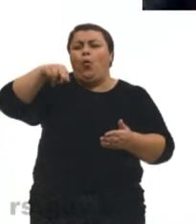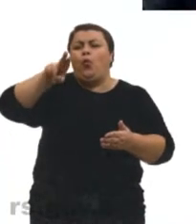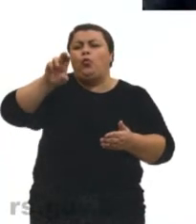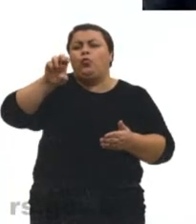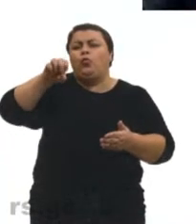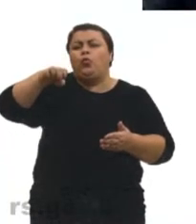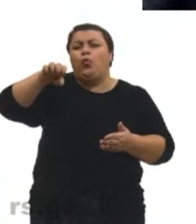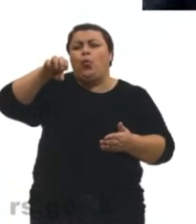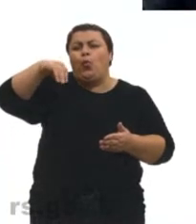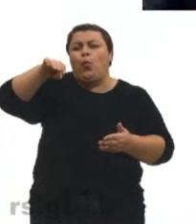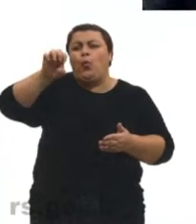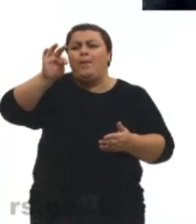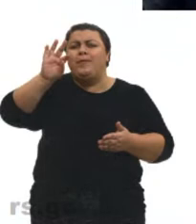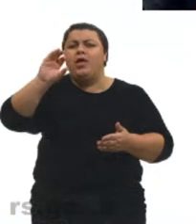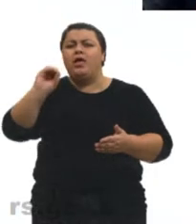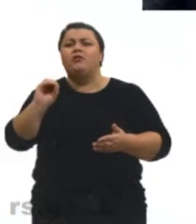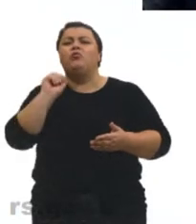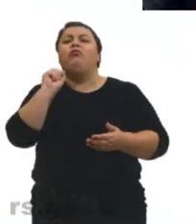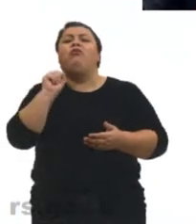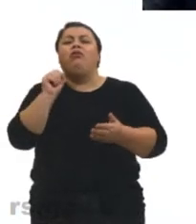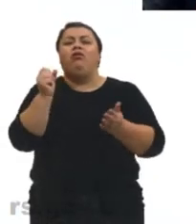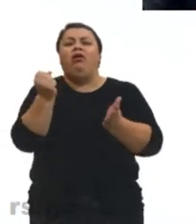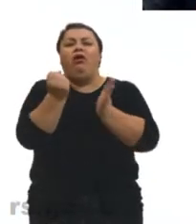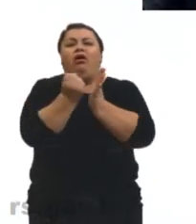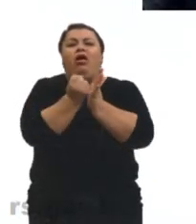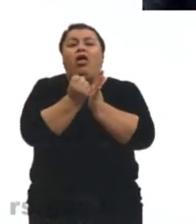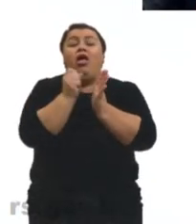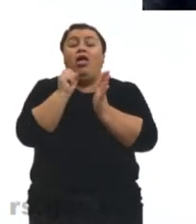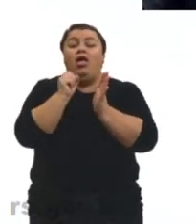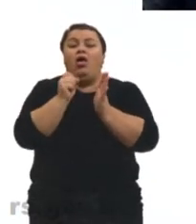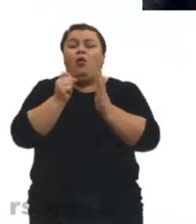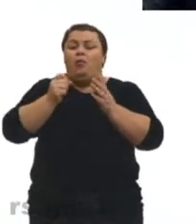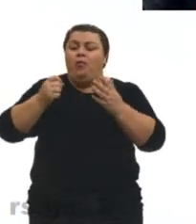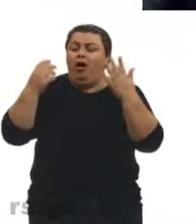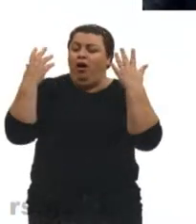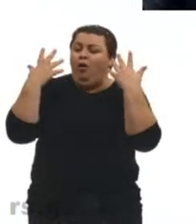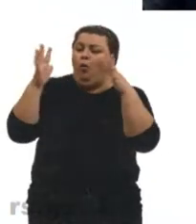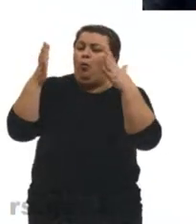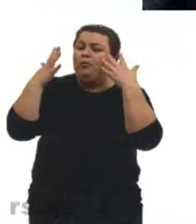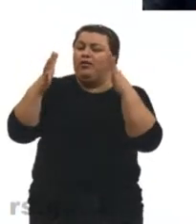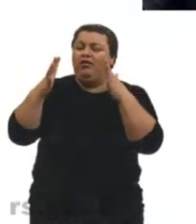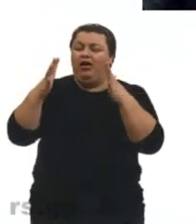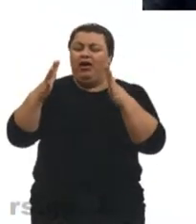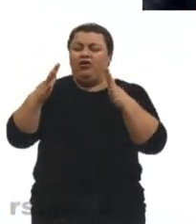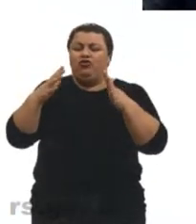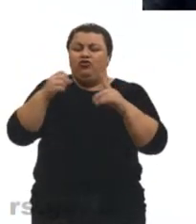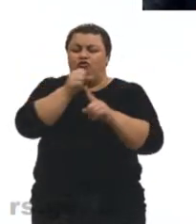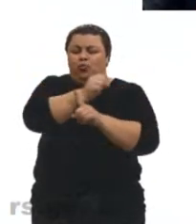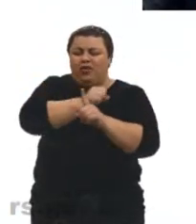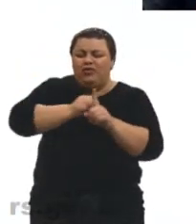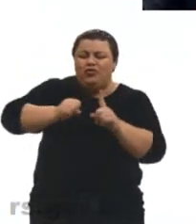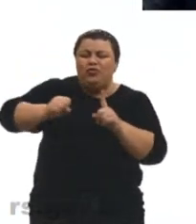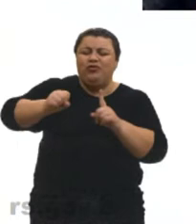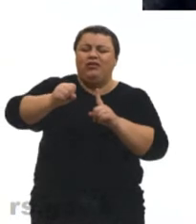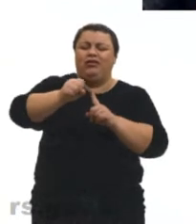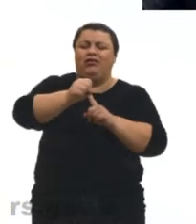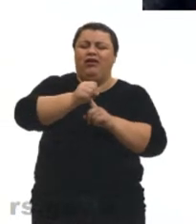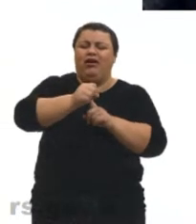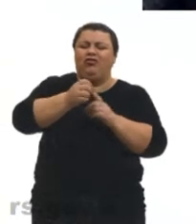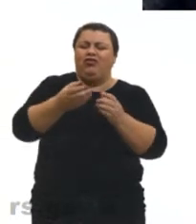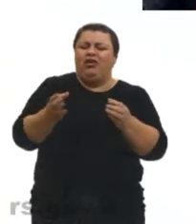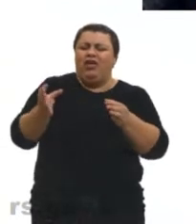seria uma homenagem uma produção de uma sociedade que procura se conectar ao passado